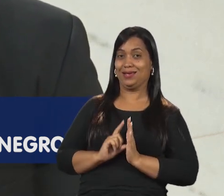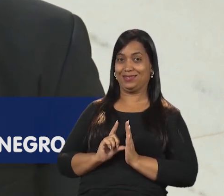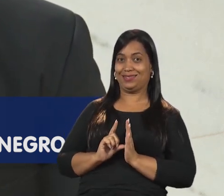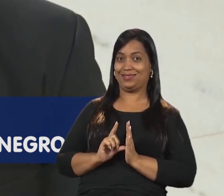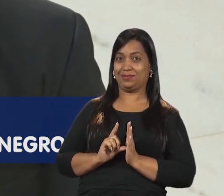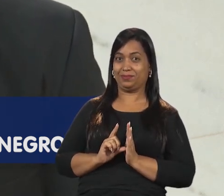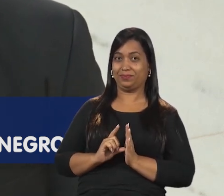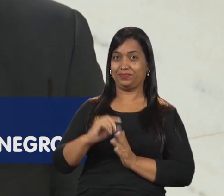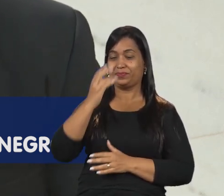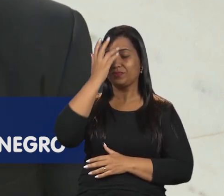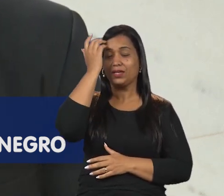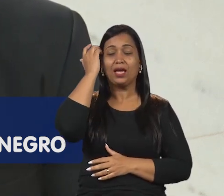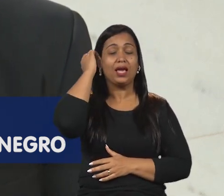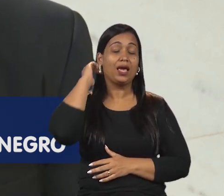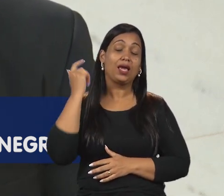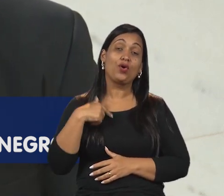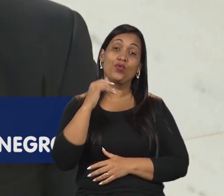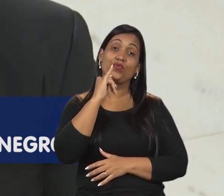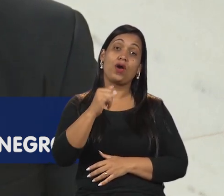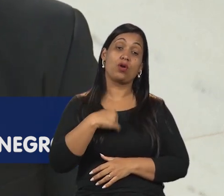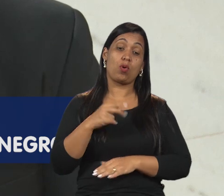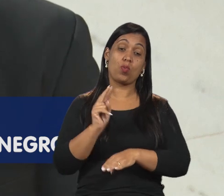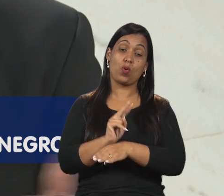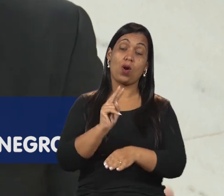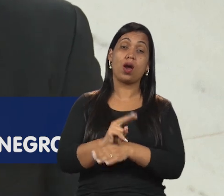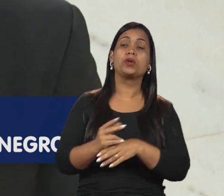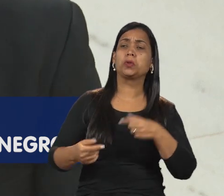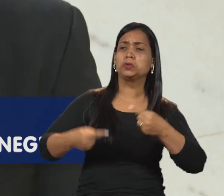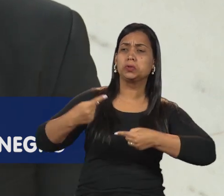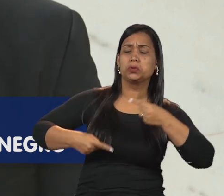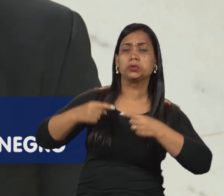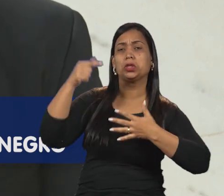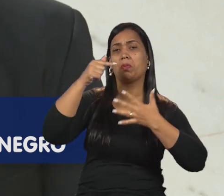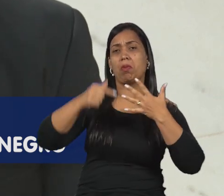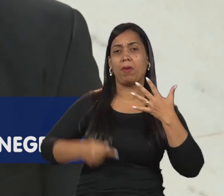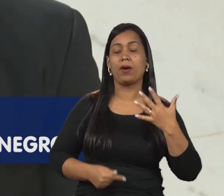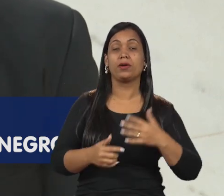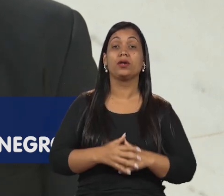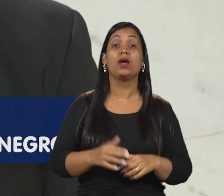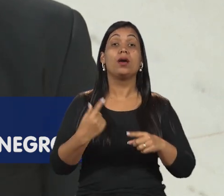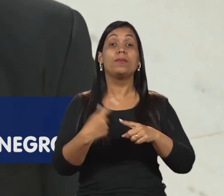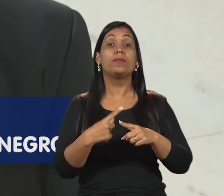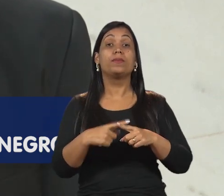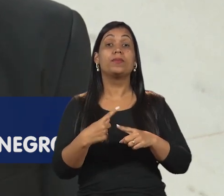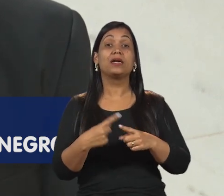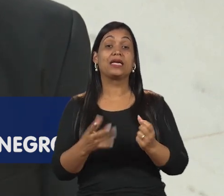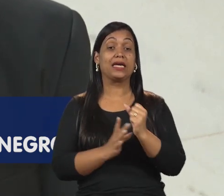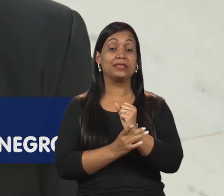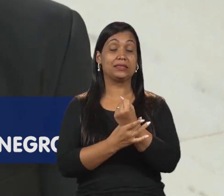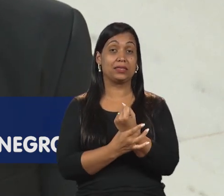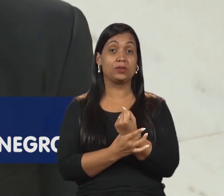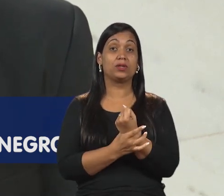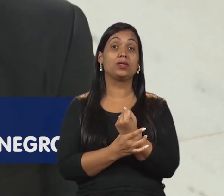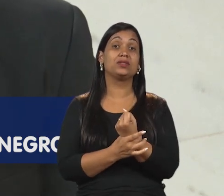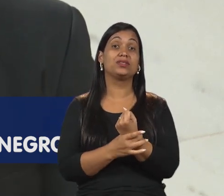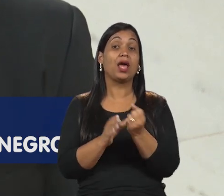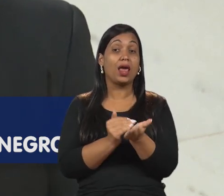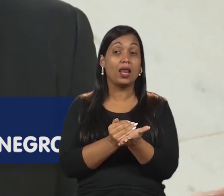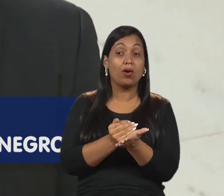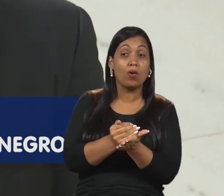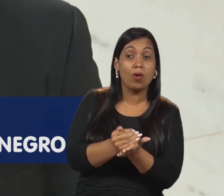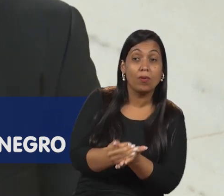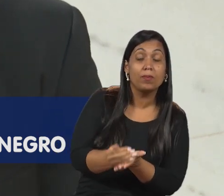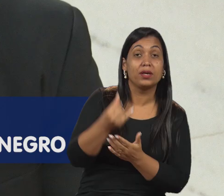isso, sempre falo que, como guarda municipal, eu gosto de discutir vários assuntos. Porque a segurança pública ela começa